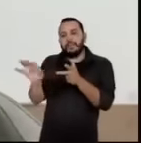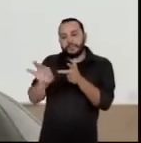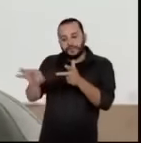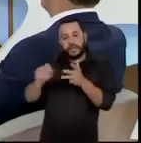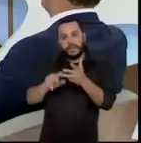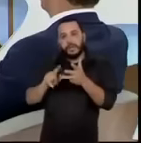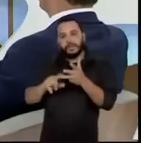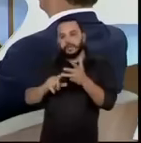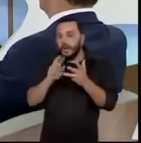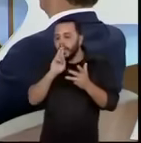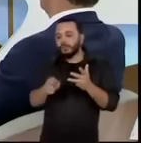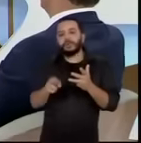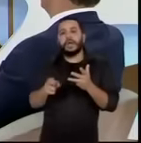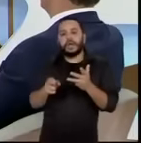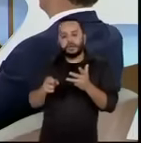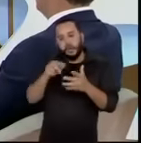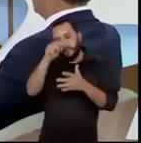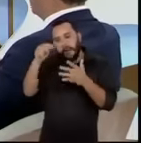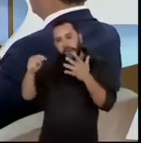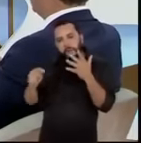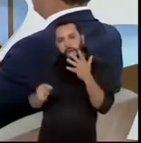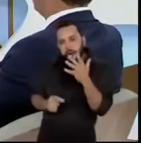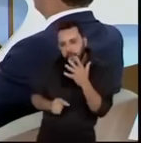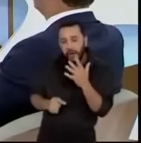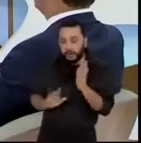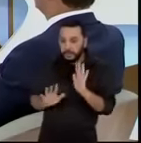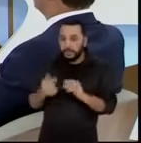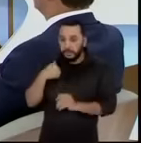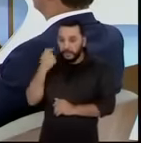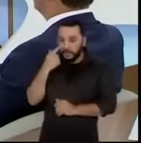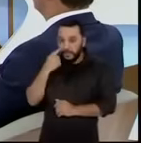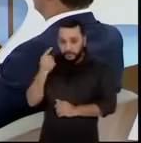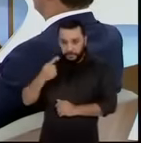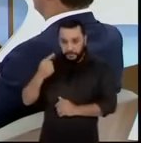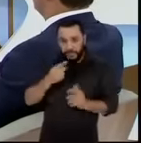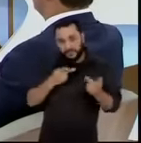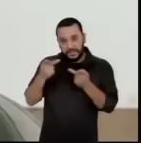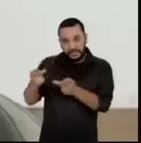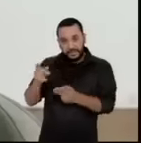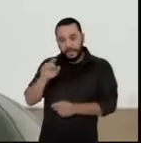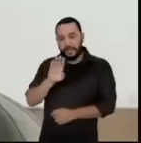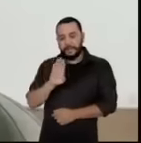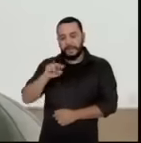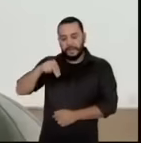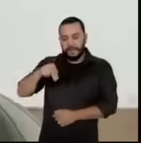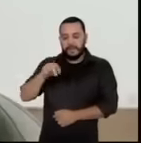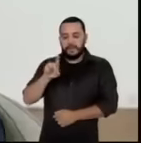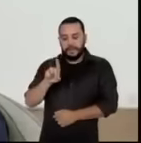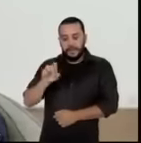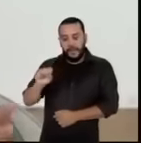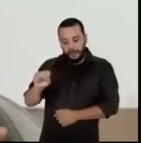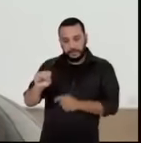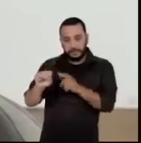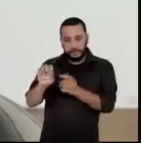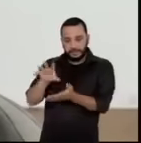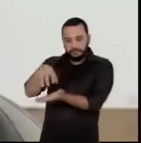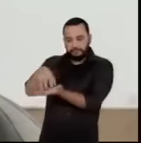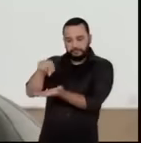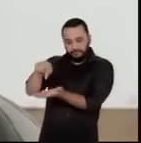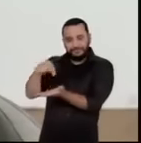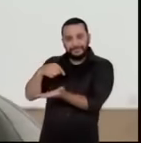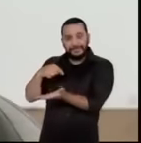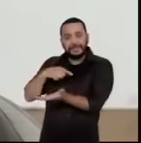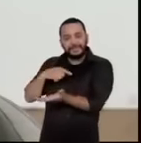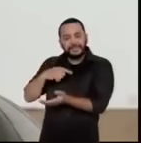E nós verificamos, na primeira visita que fizemos lá, que vários mecanismos do